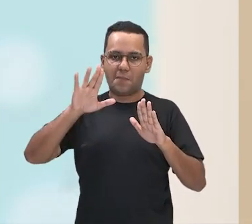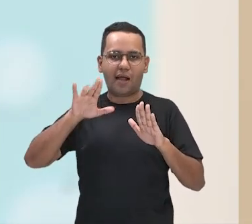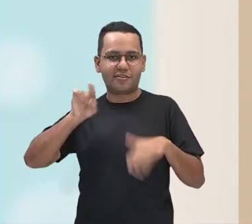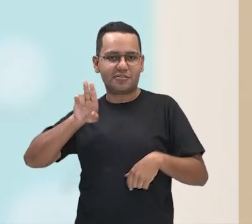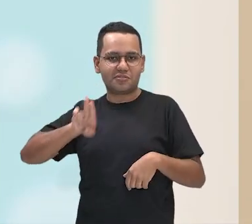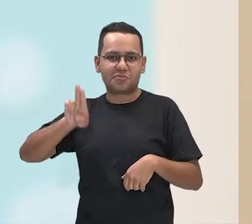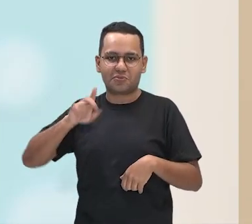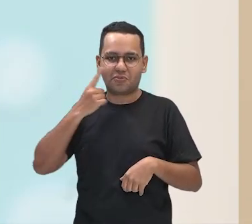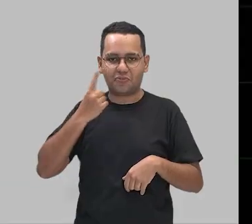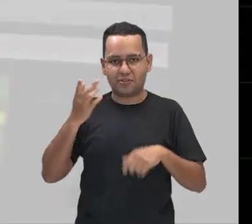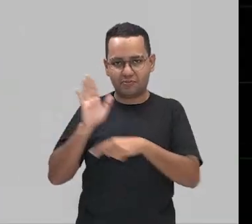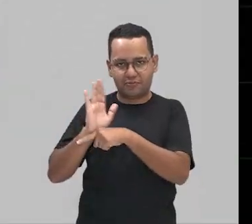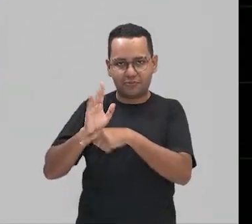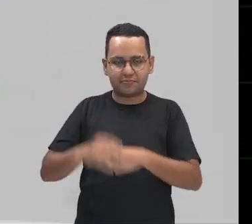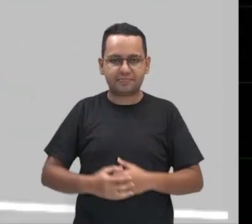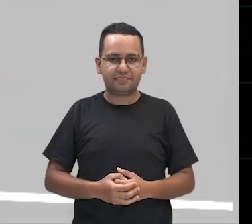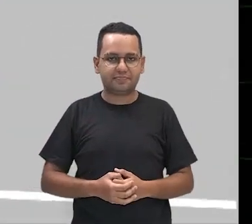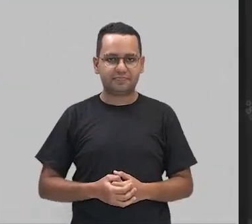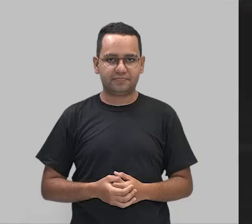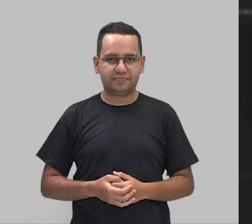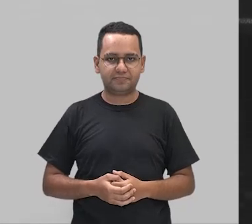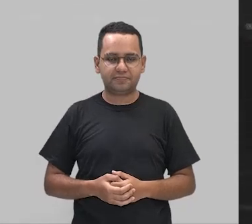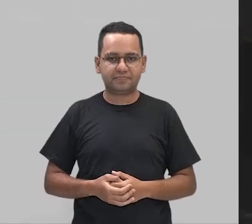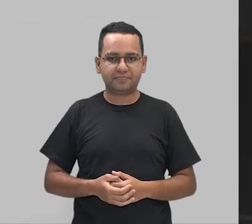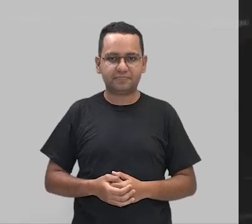ver o vídeo?